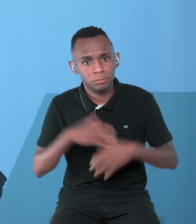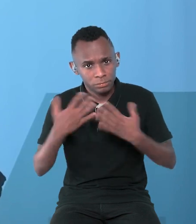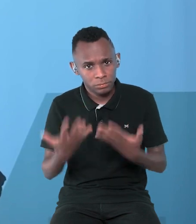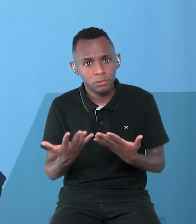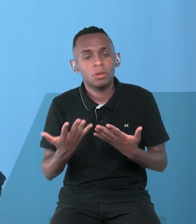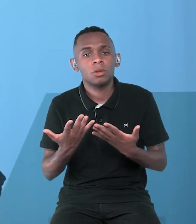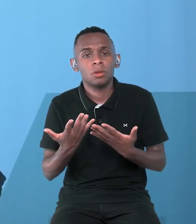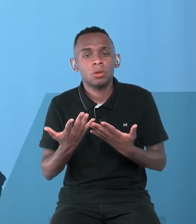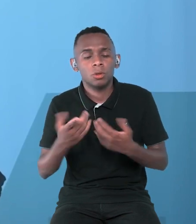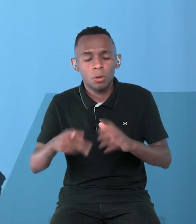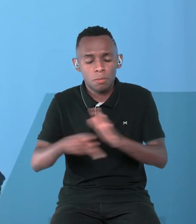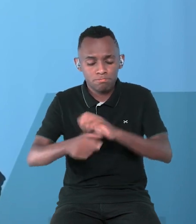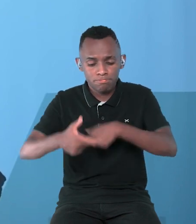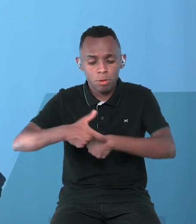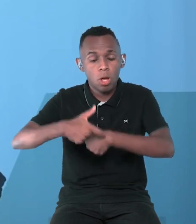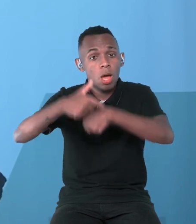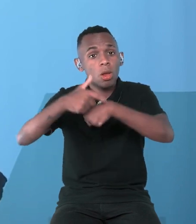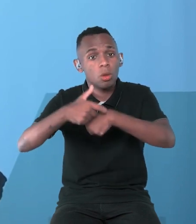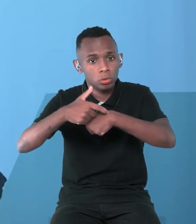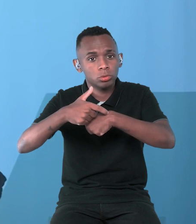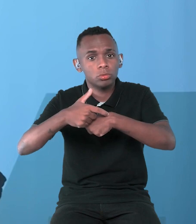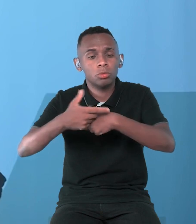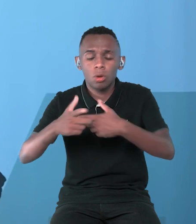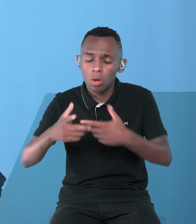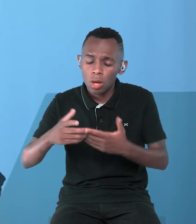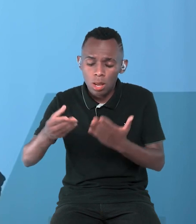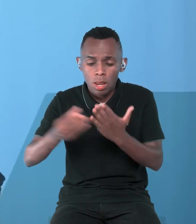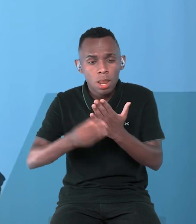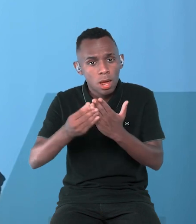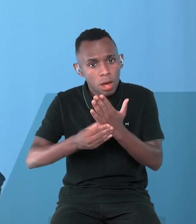Senhor Relógio, livro